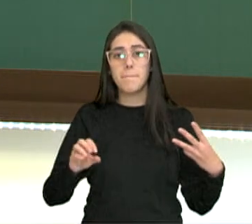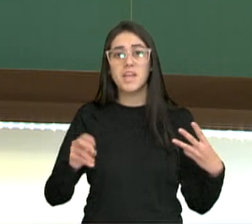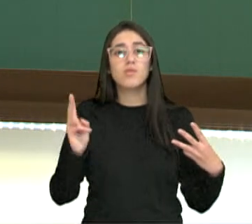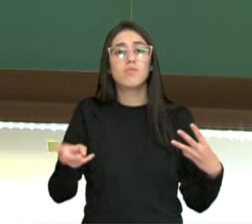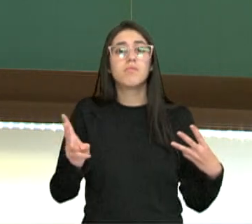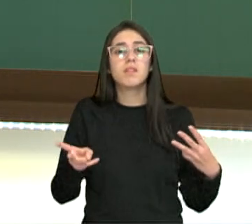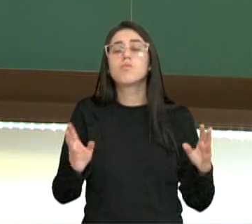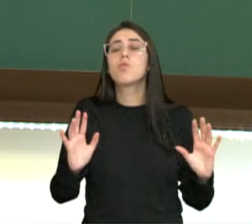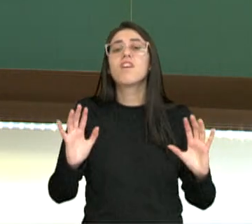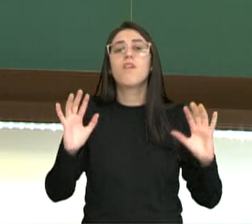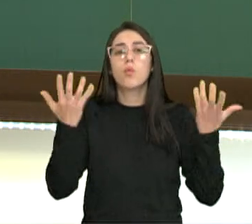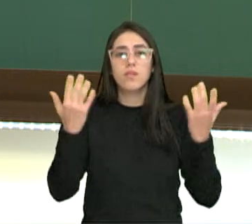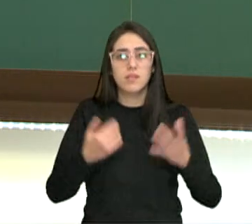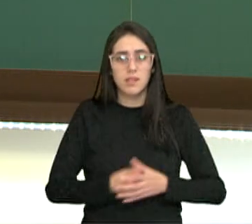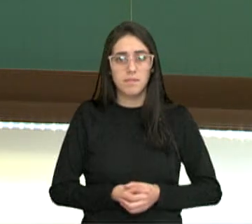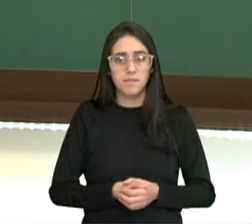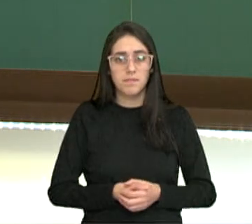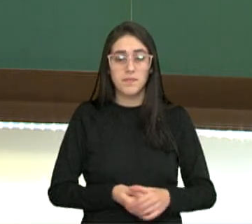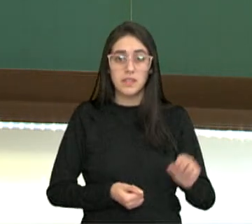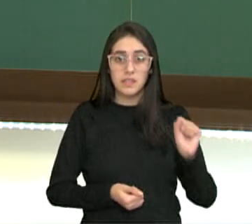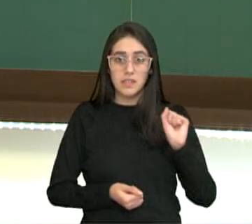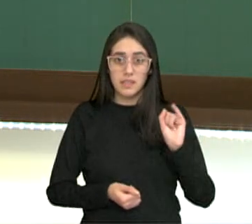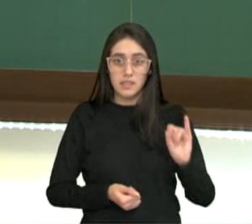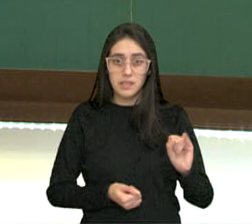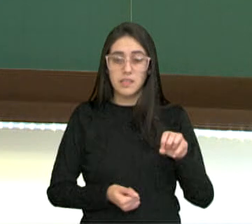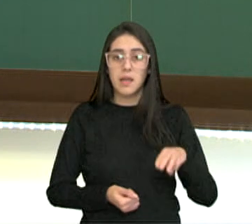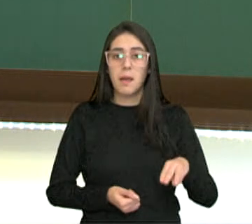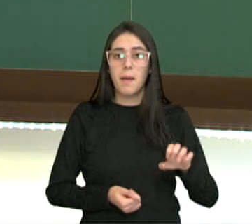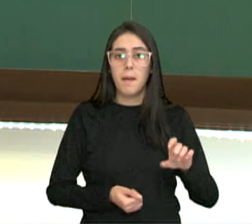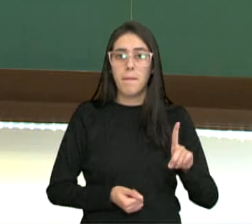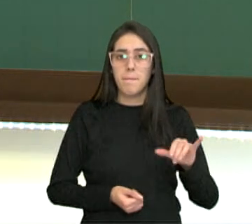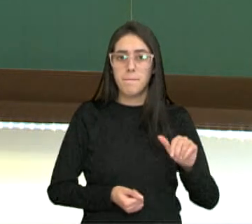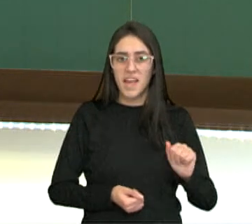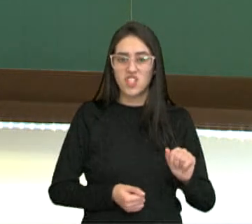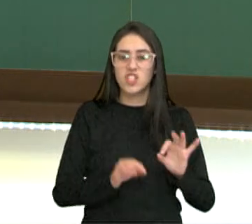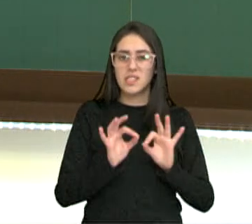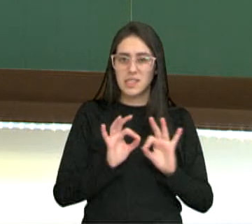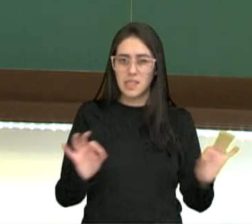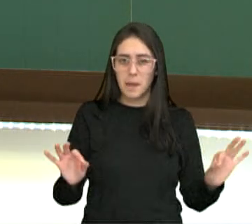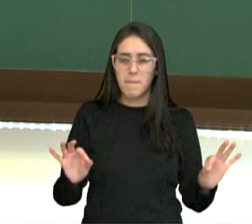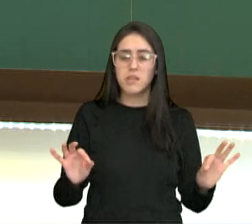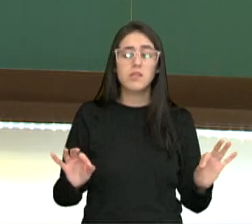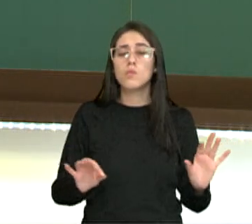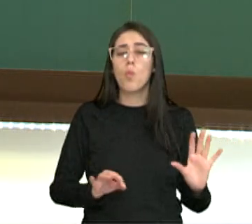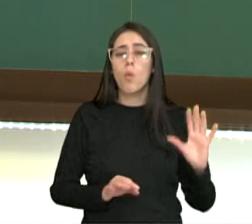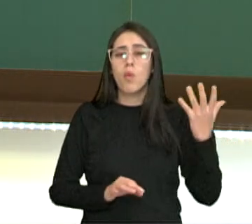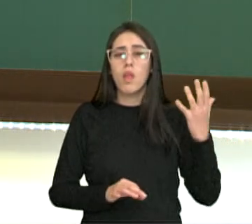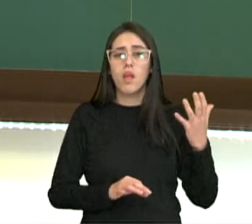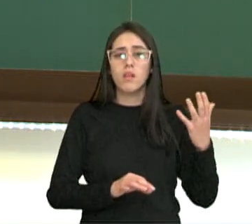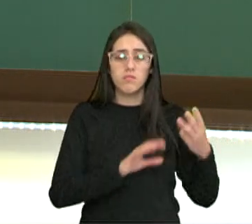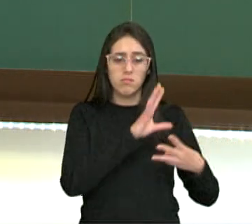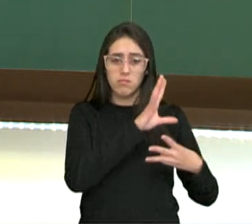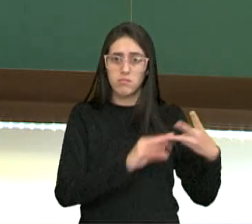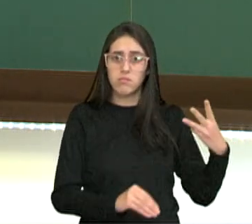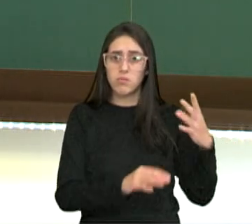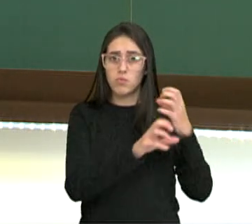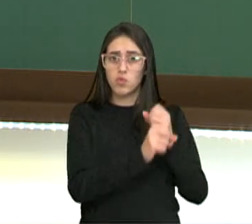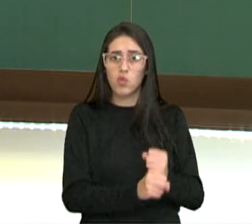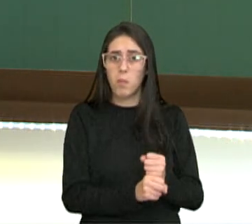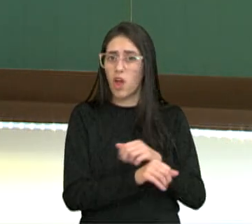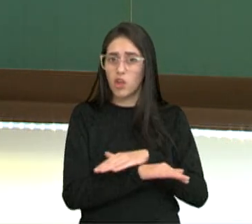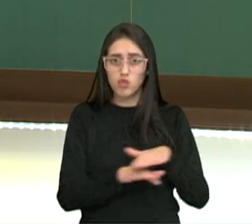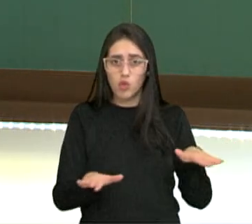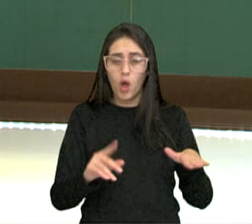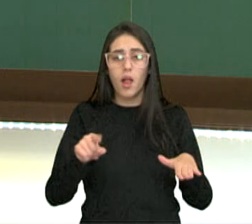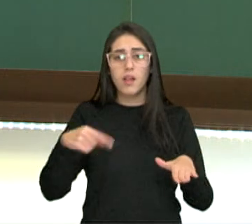vai acontecer? Se você fizer uma média aritmética simples, simplesmente somar as 3 notas